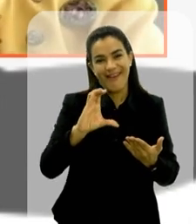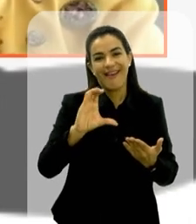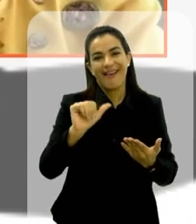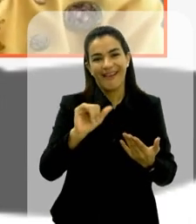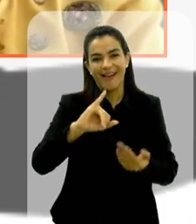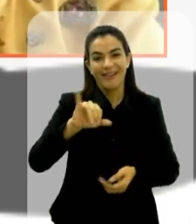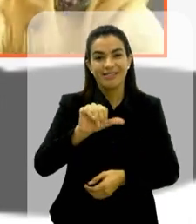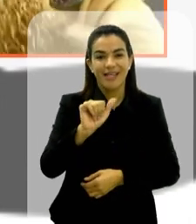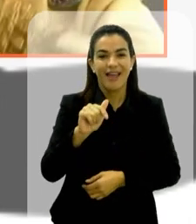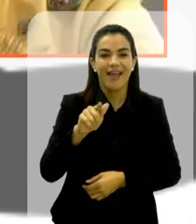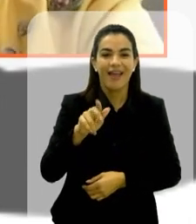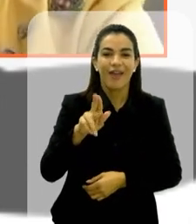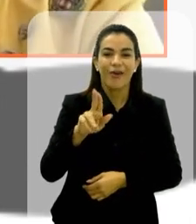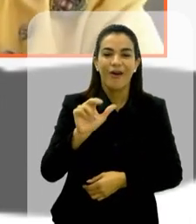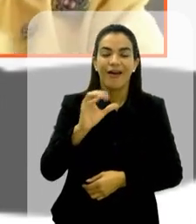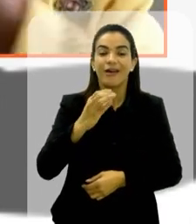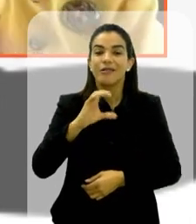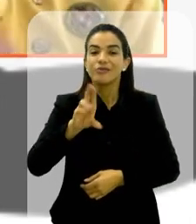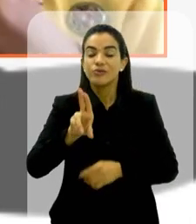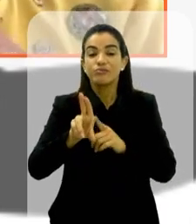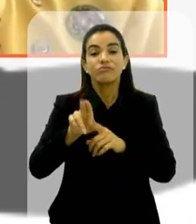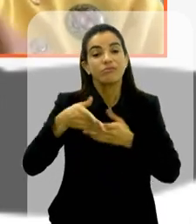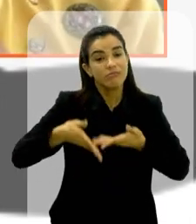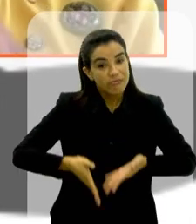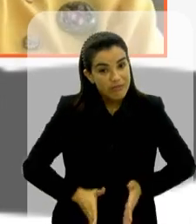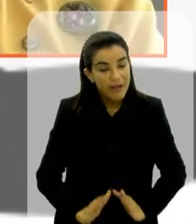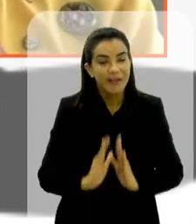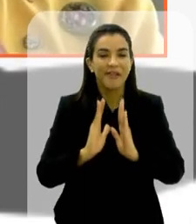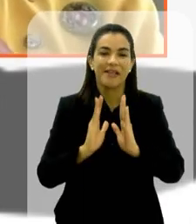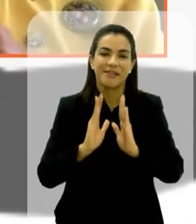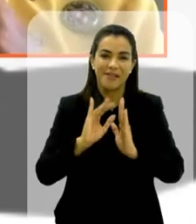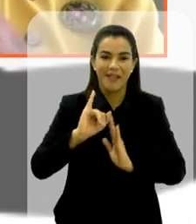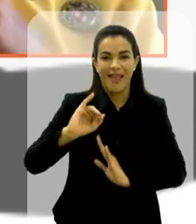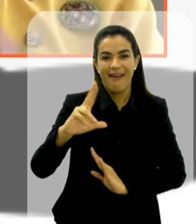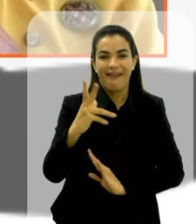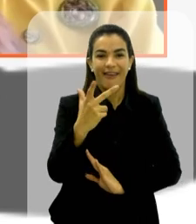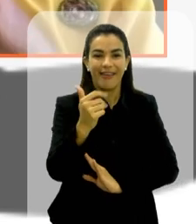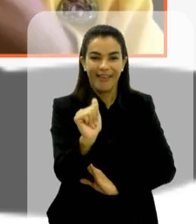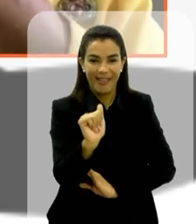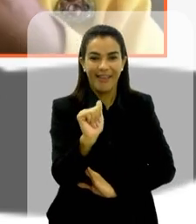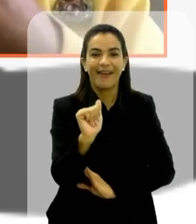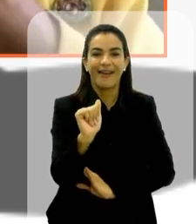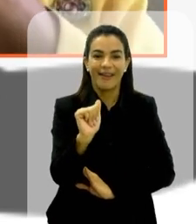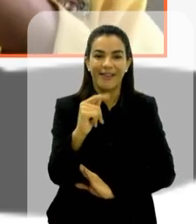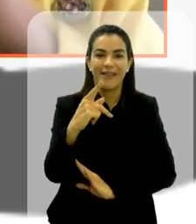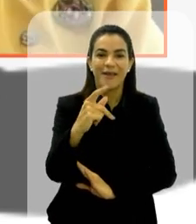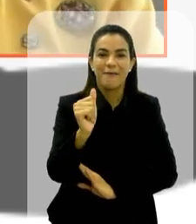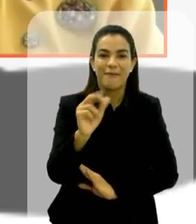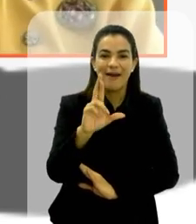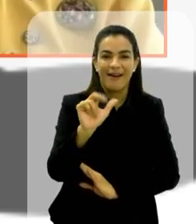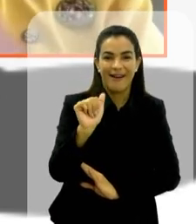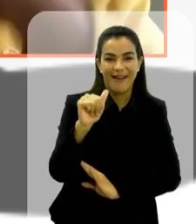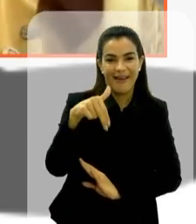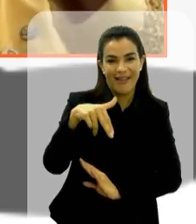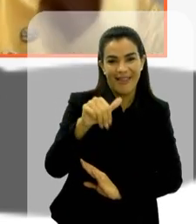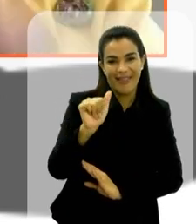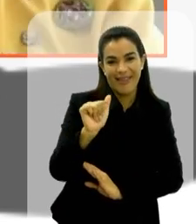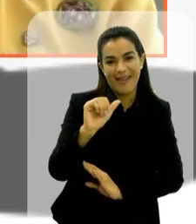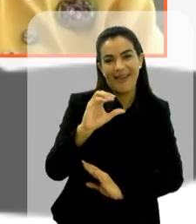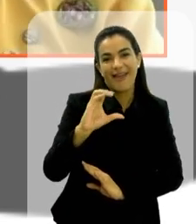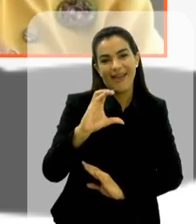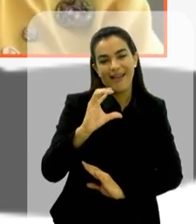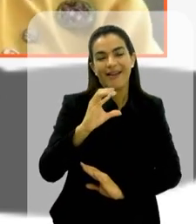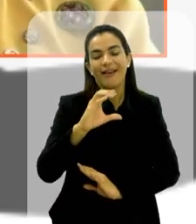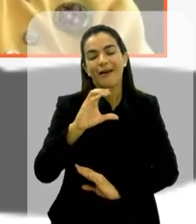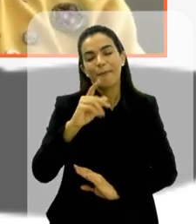de Maracajaguaçu, que nasceu na ilha de Paranapuã, Ilha do atual Governador. Ilha do Governador,